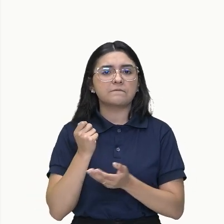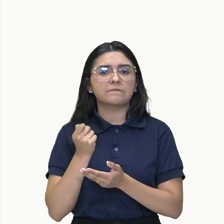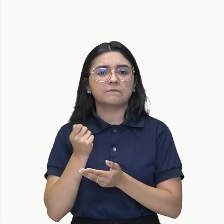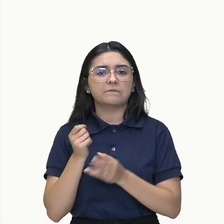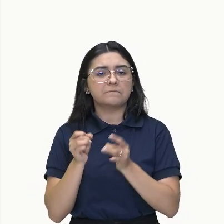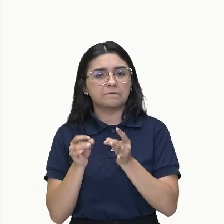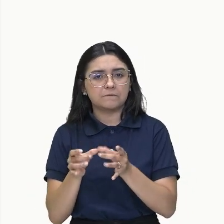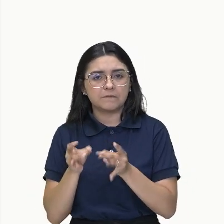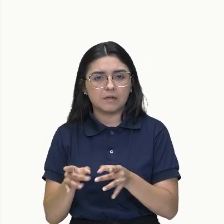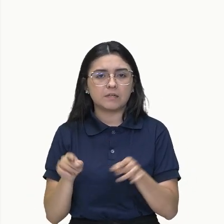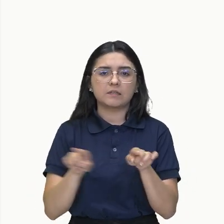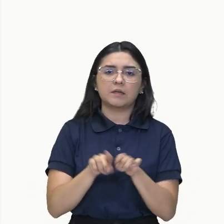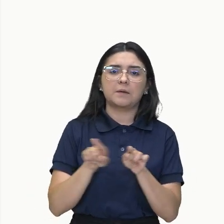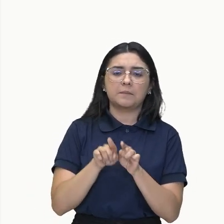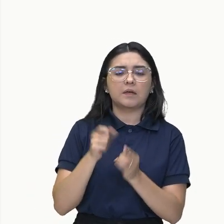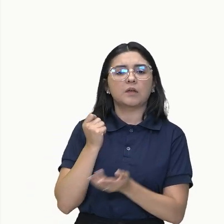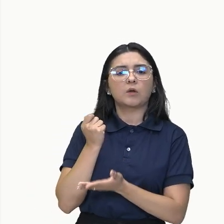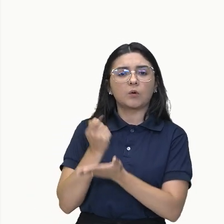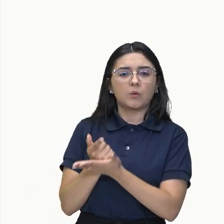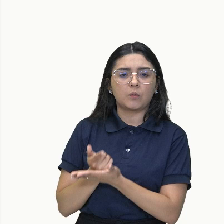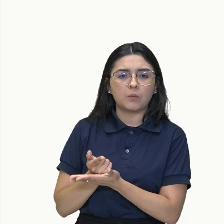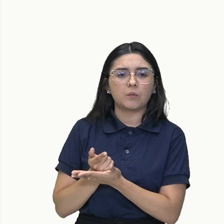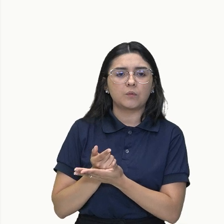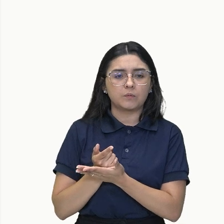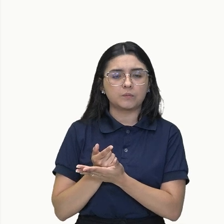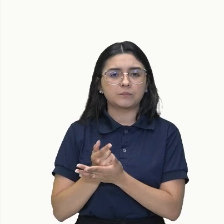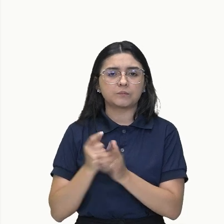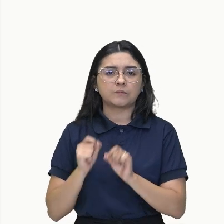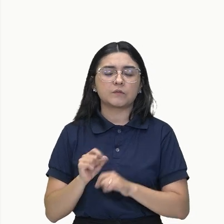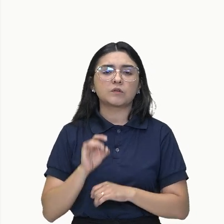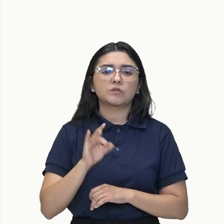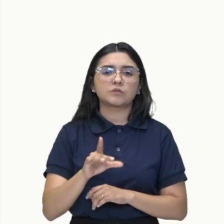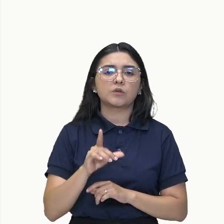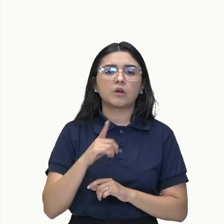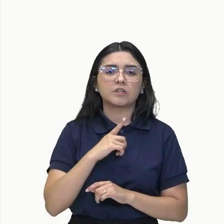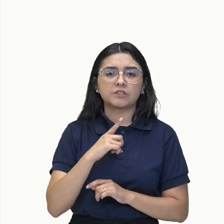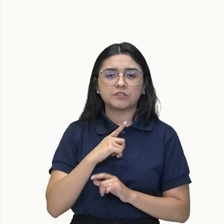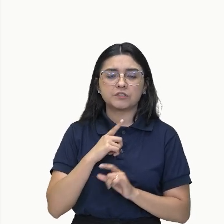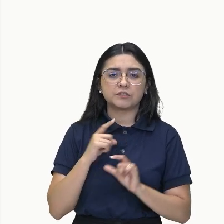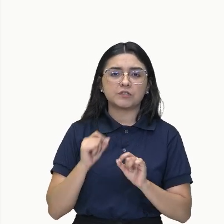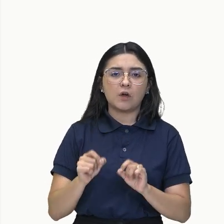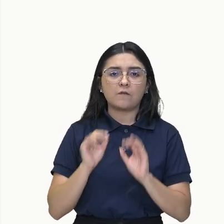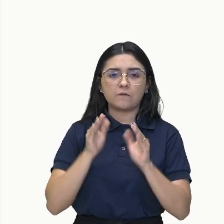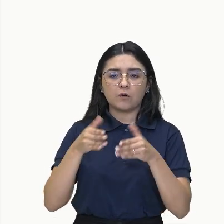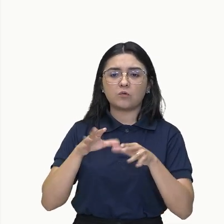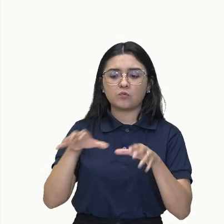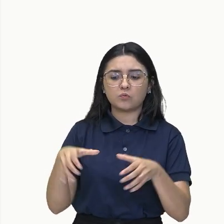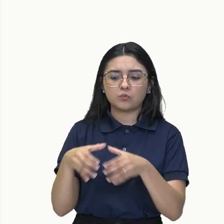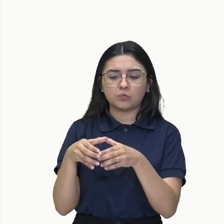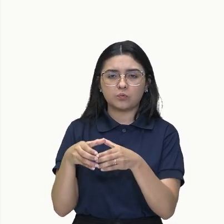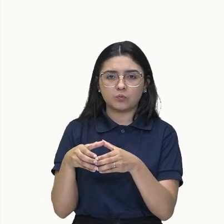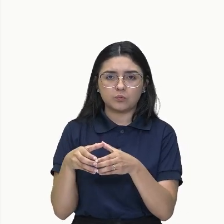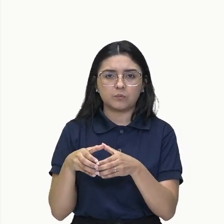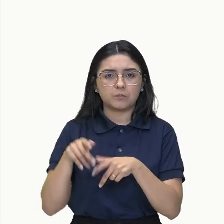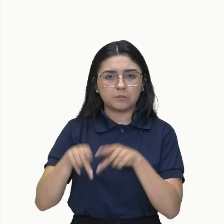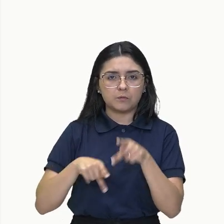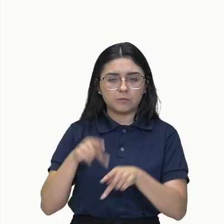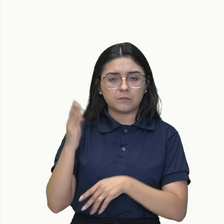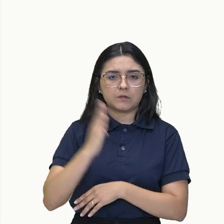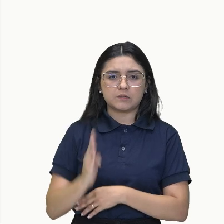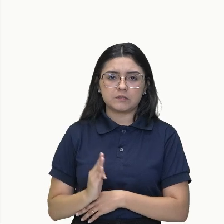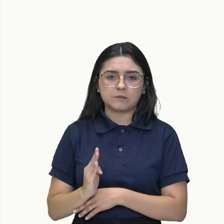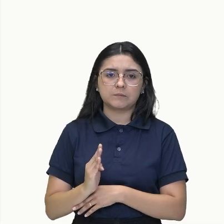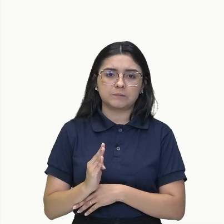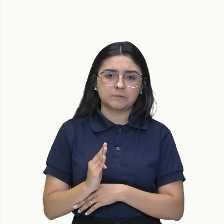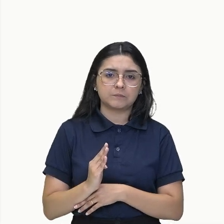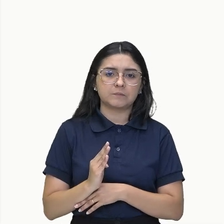custo, acessível a uma pequena parte da população brasileira. Isso aqui é importantíssimo. Por